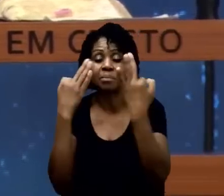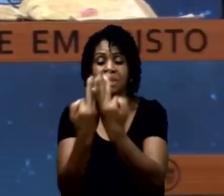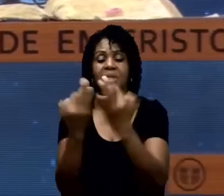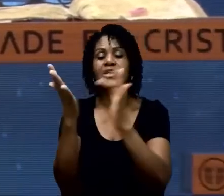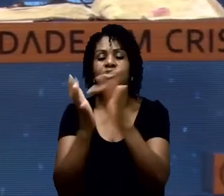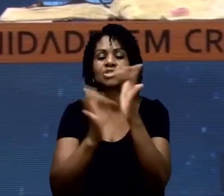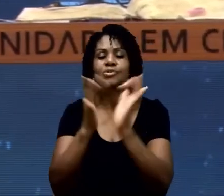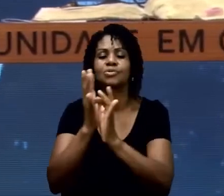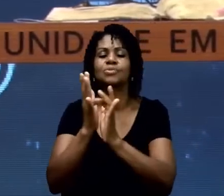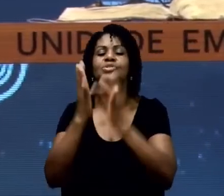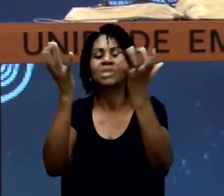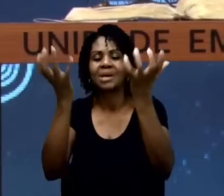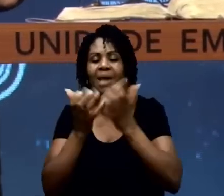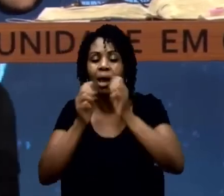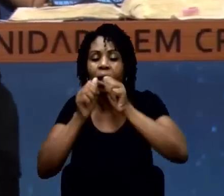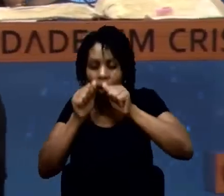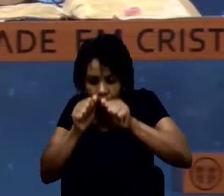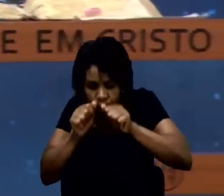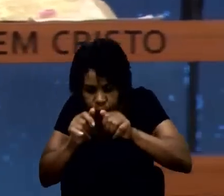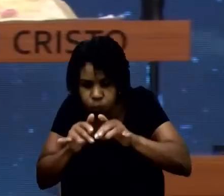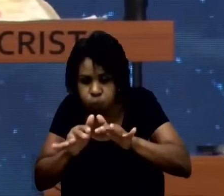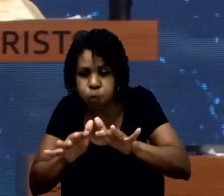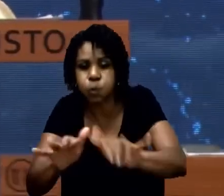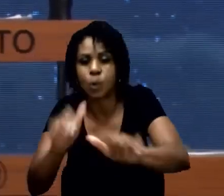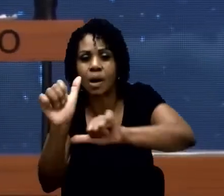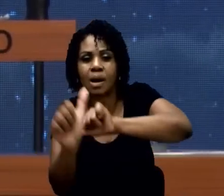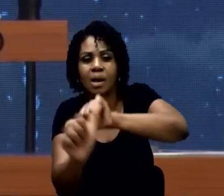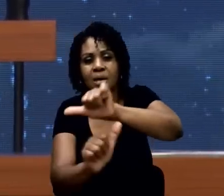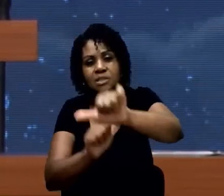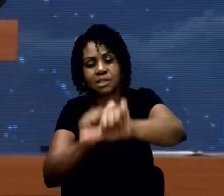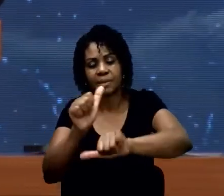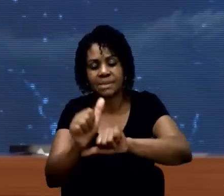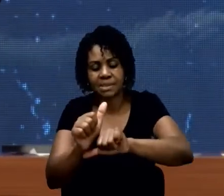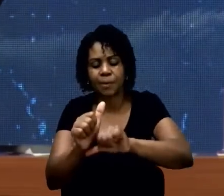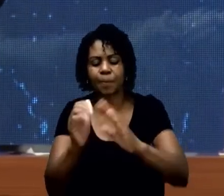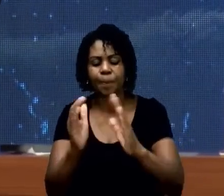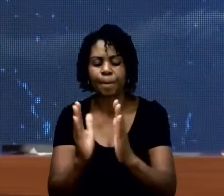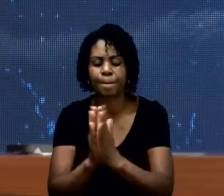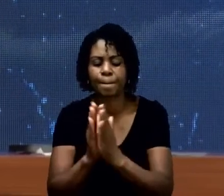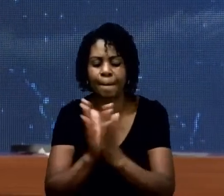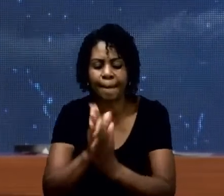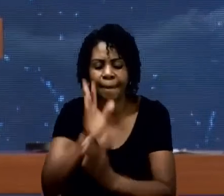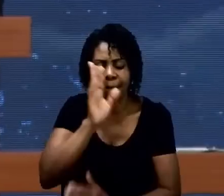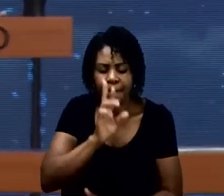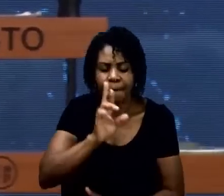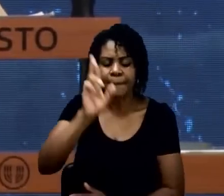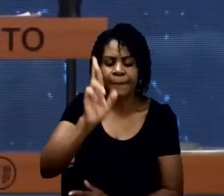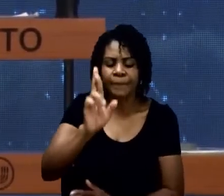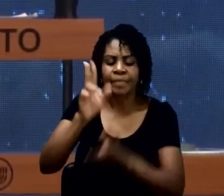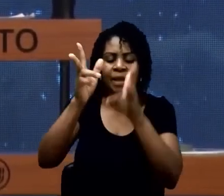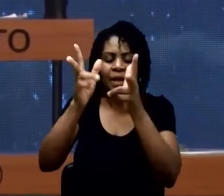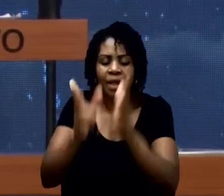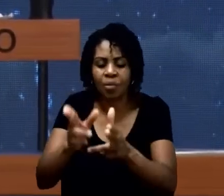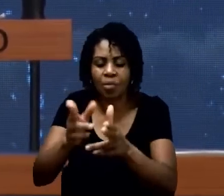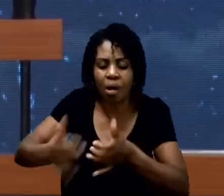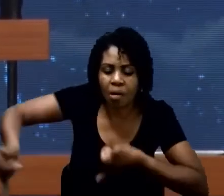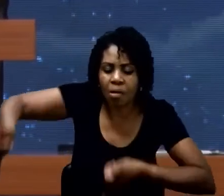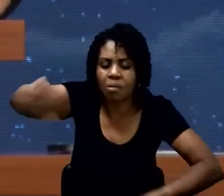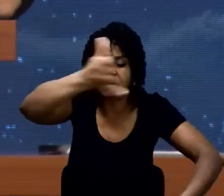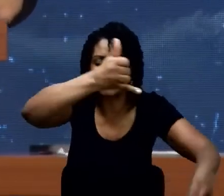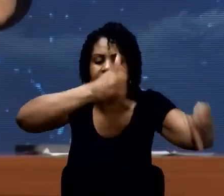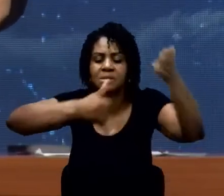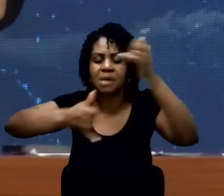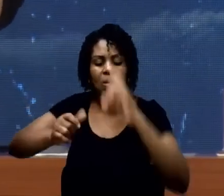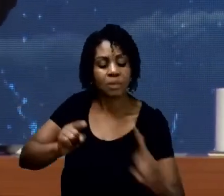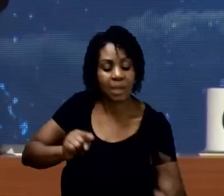Jesus quer soprar hoje. O sopro de restauração. Senhor. Da mesma forma. A unção que estava sobre o gadareano. De